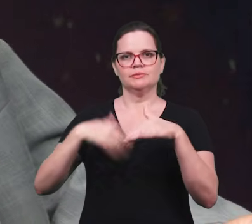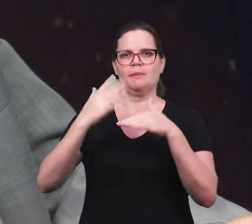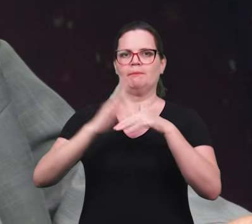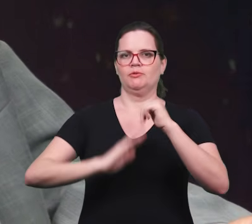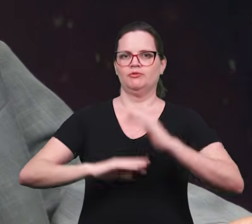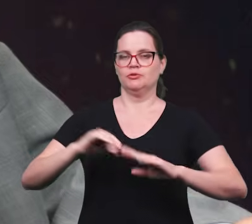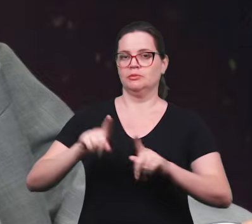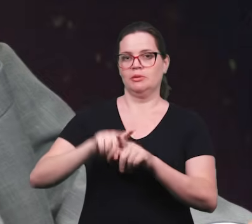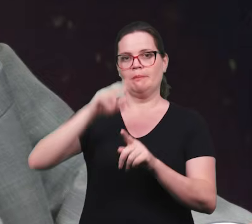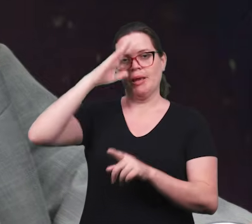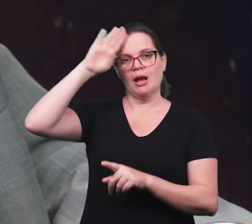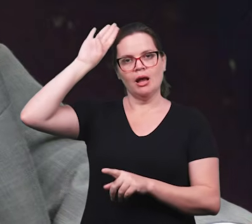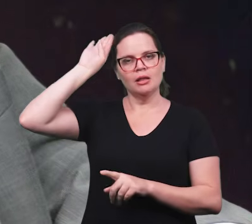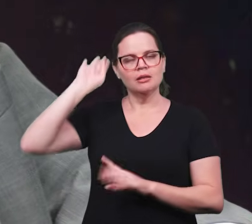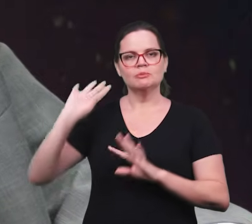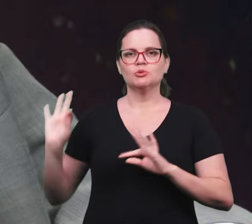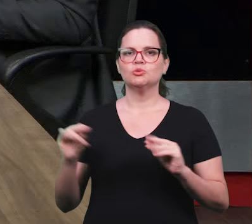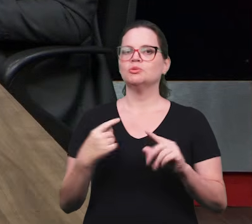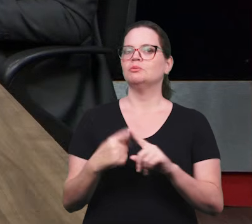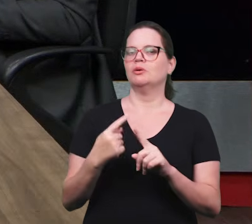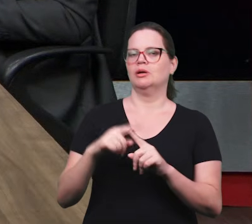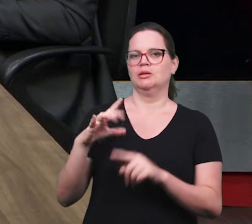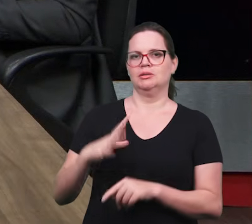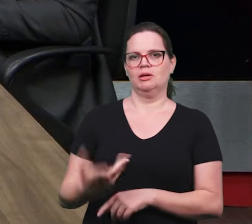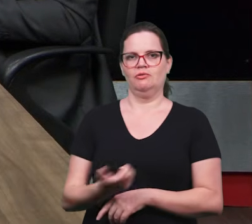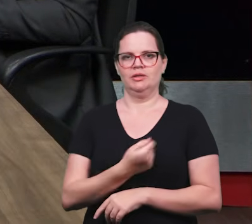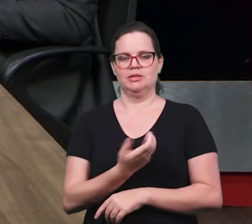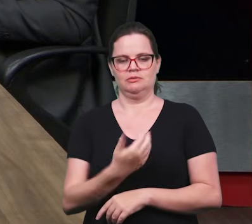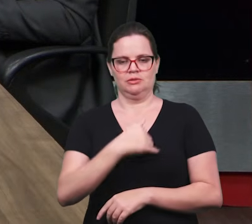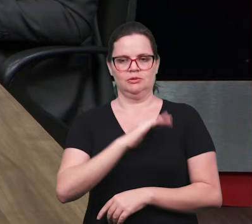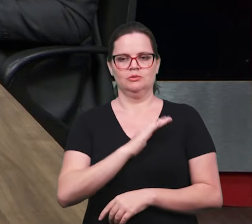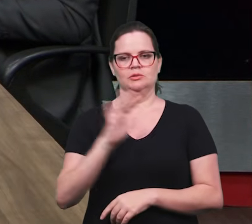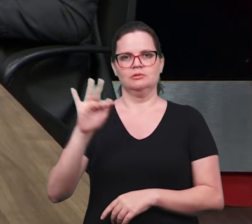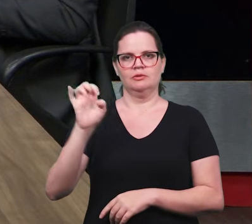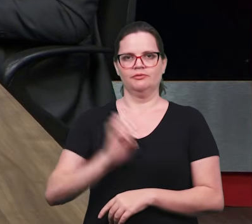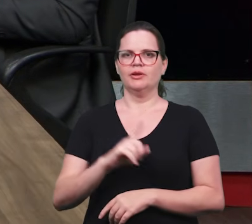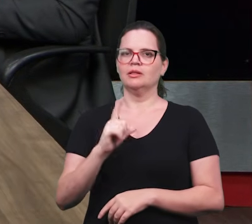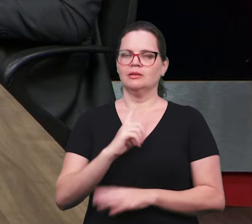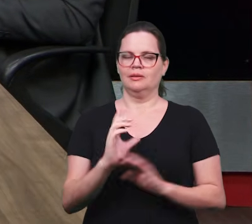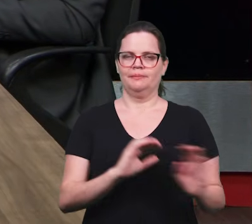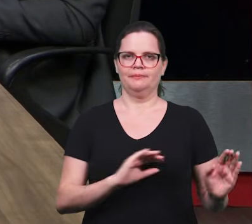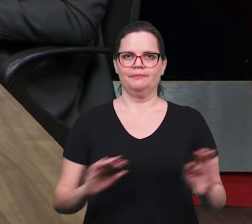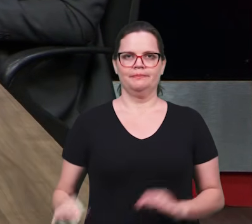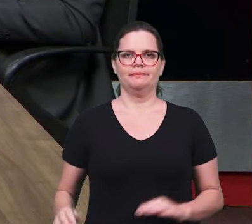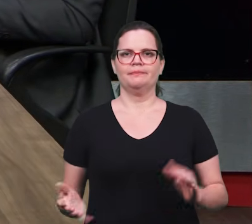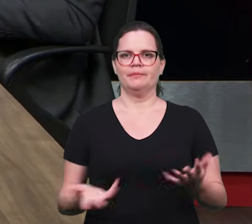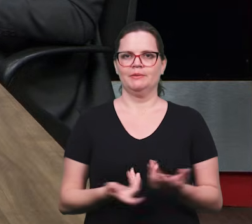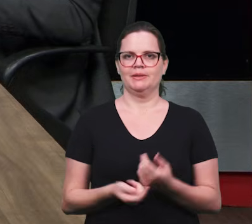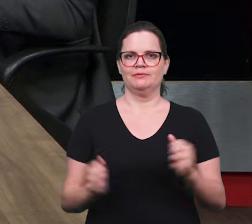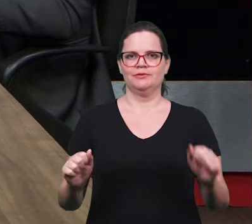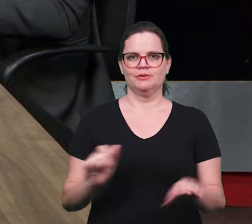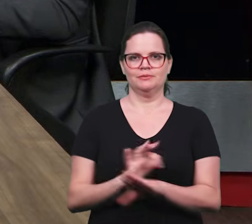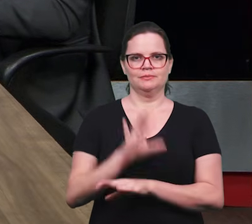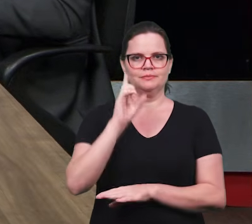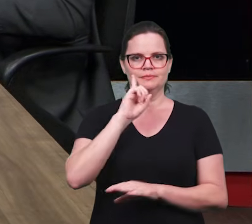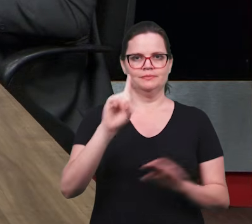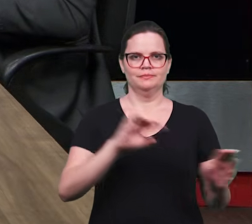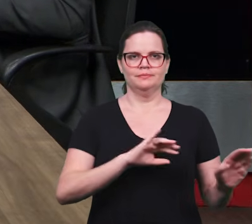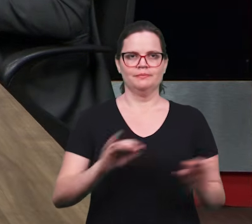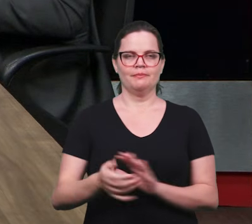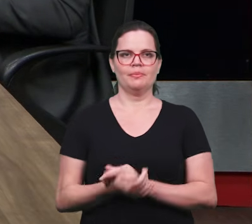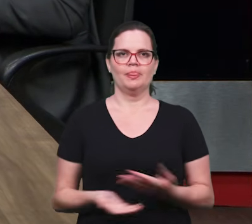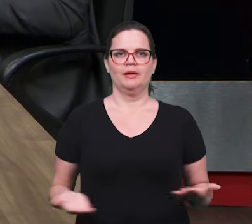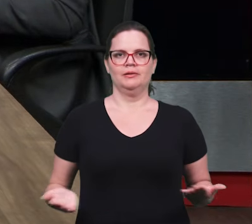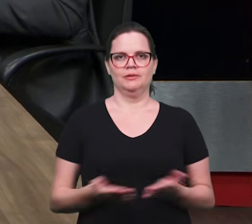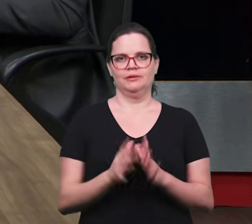acadêmica, pela salvação da nossa vida, pela fé que está viva na nossa vida. Maravilha, glória a Deus. Bom, nós estamos aproximando já